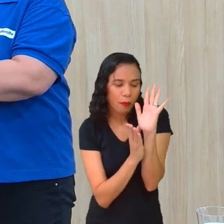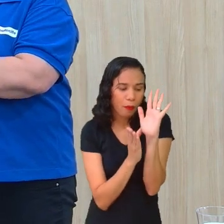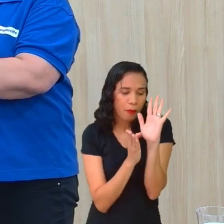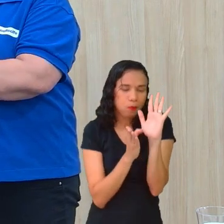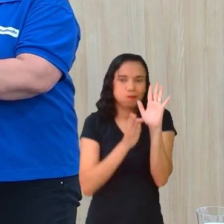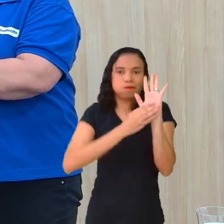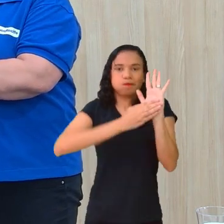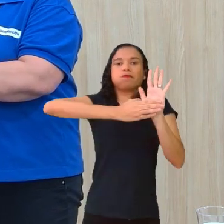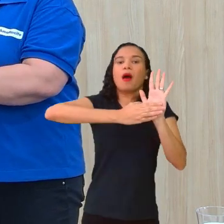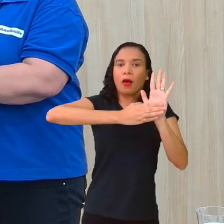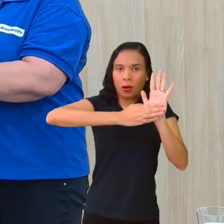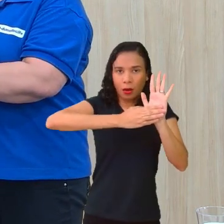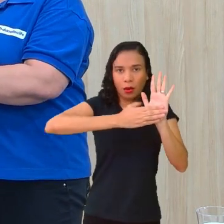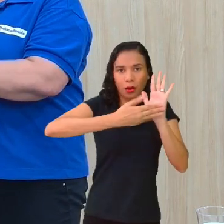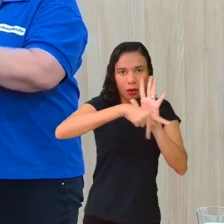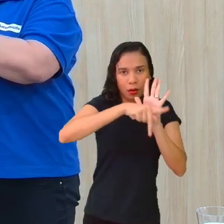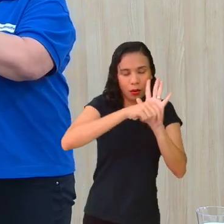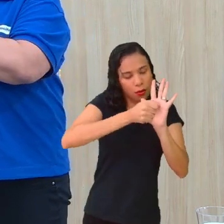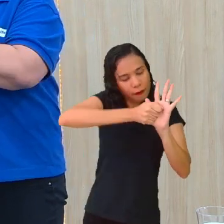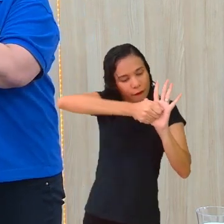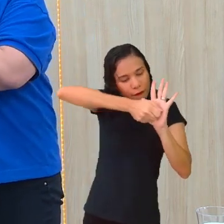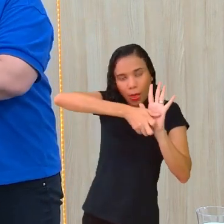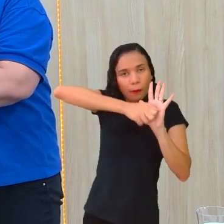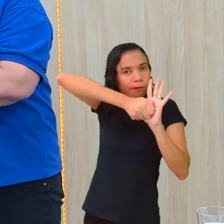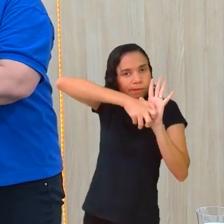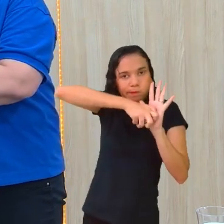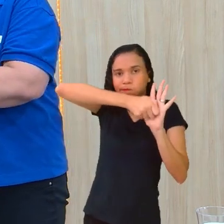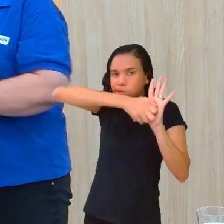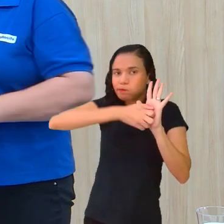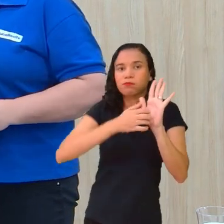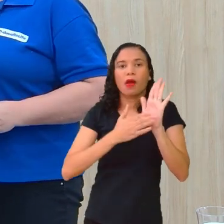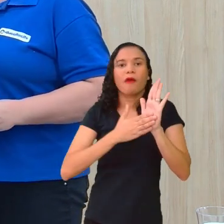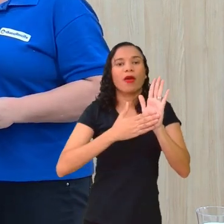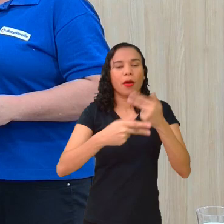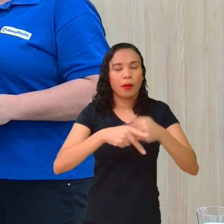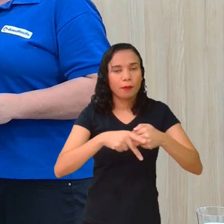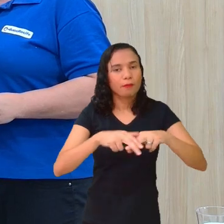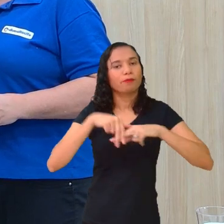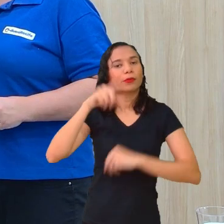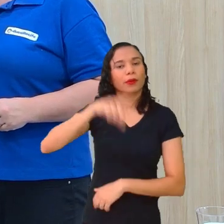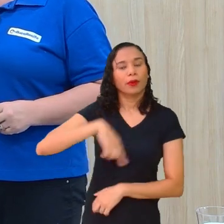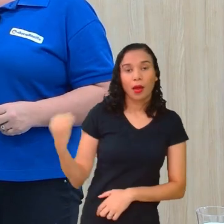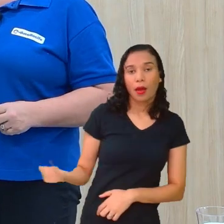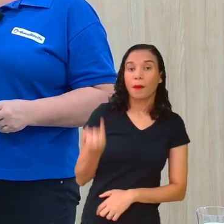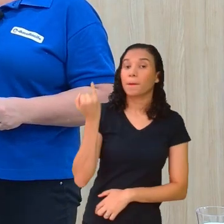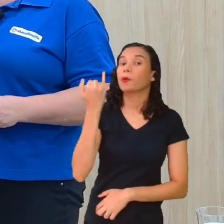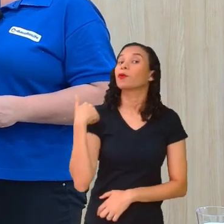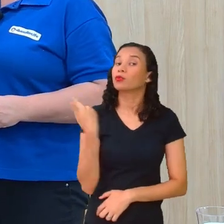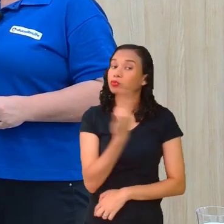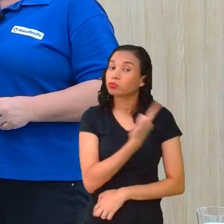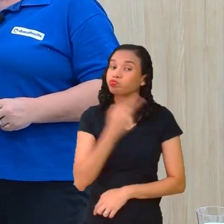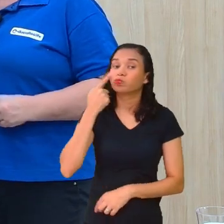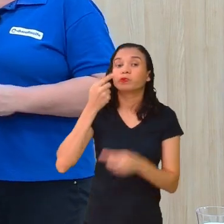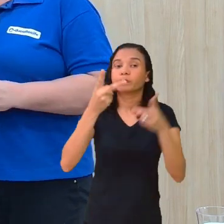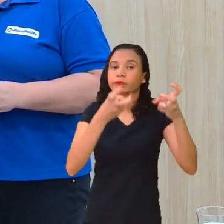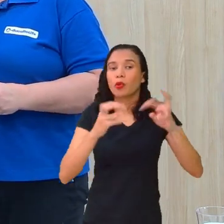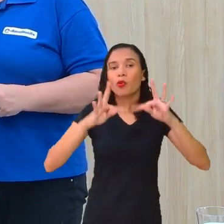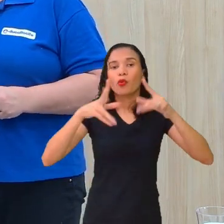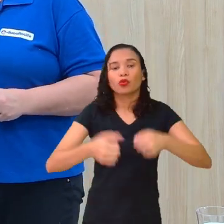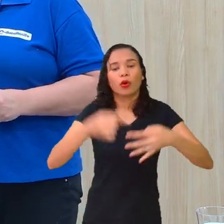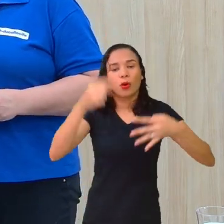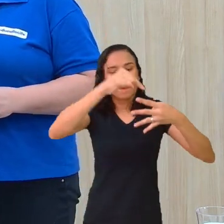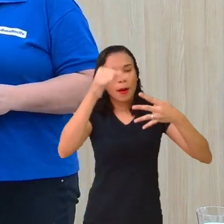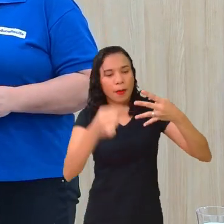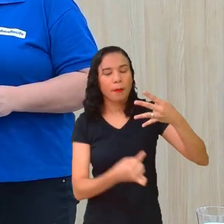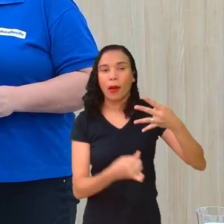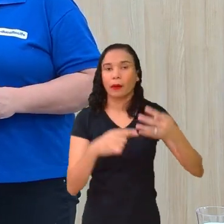vaso foi rompido, e ela vai ajudar a estancar o sangue. Por isso é tão importante que todas essas células, elas